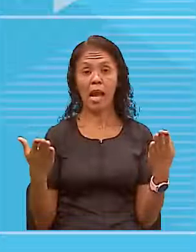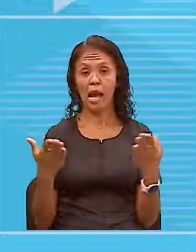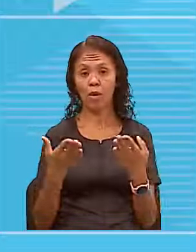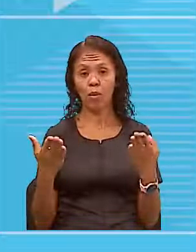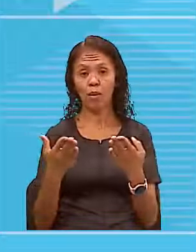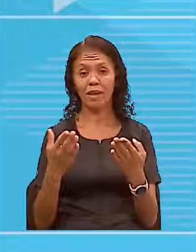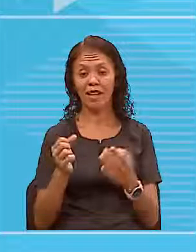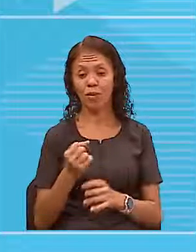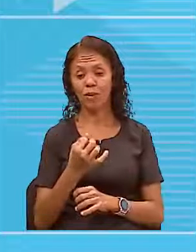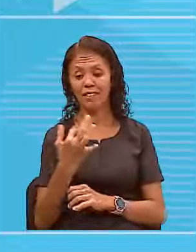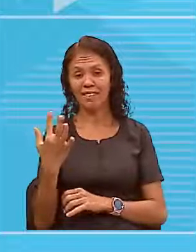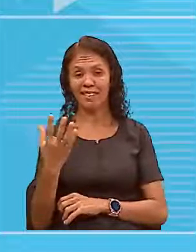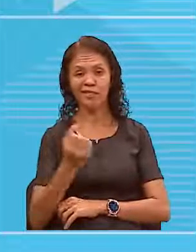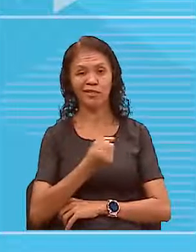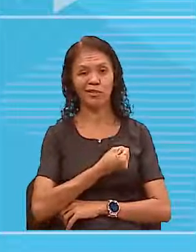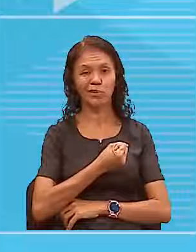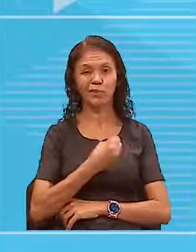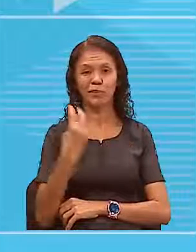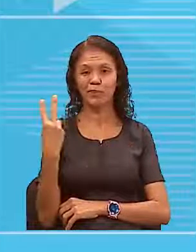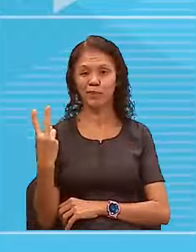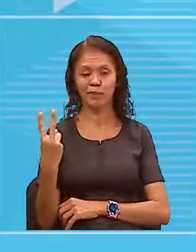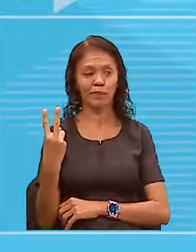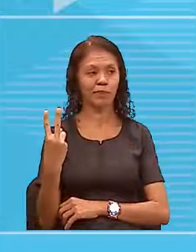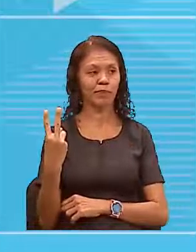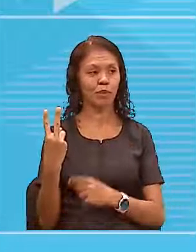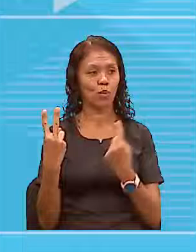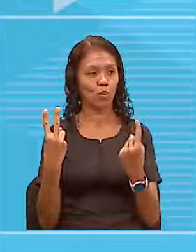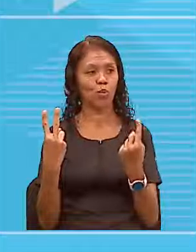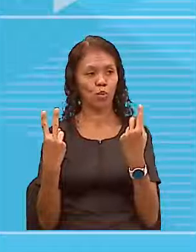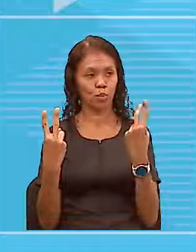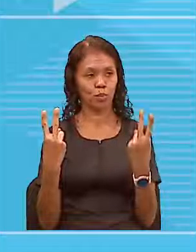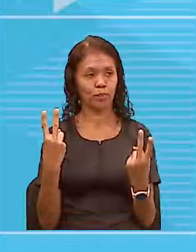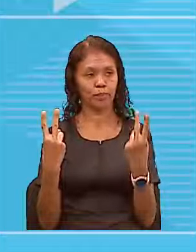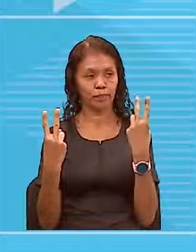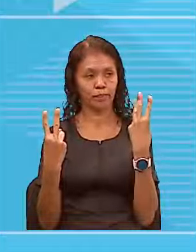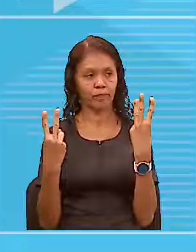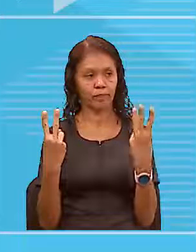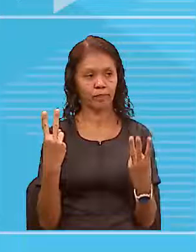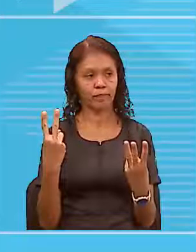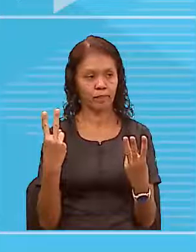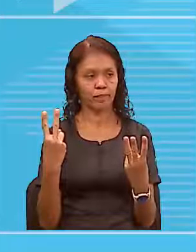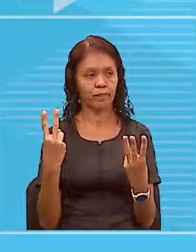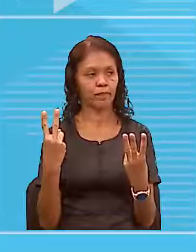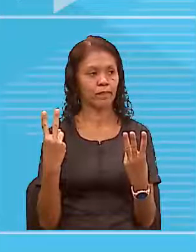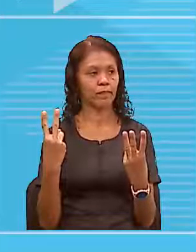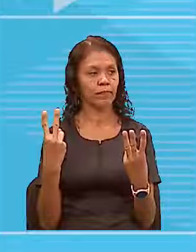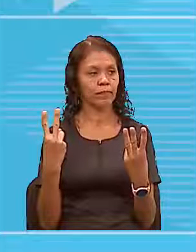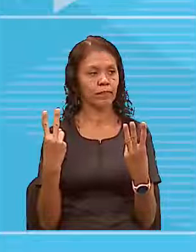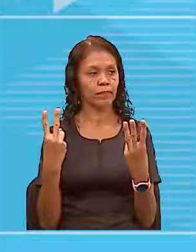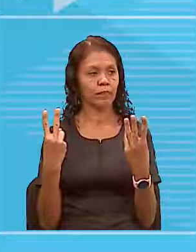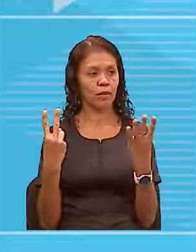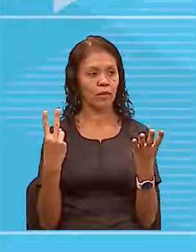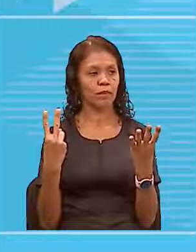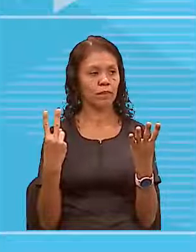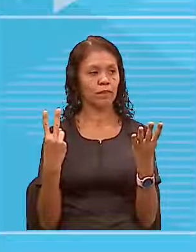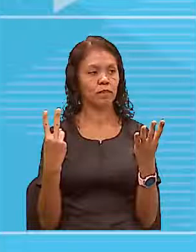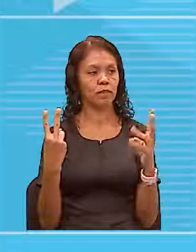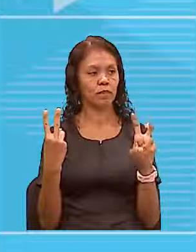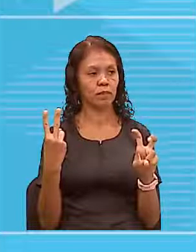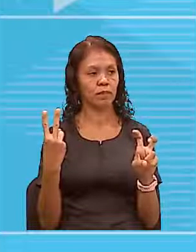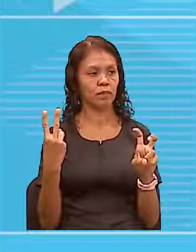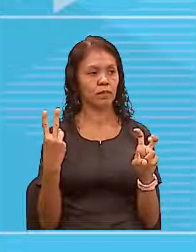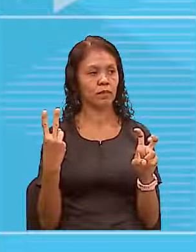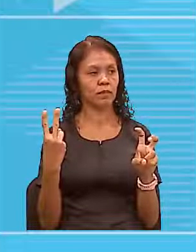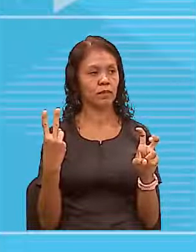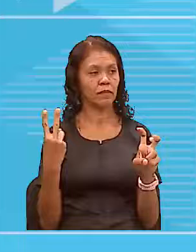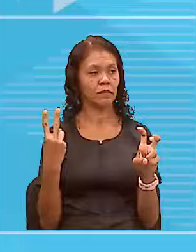Qual a frequência do número 2? Um, dois, três, quatro,